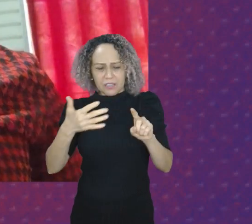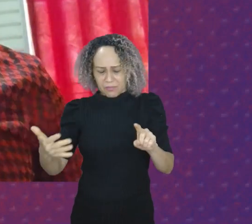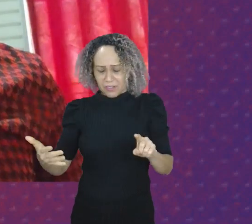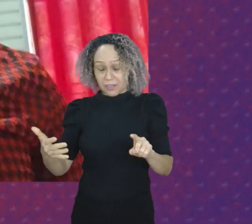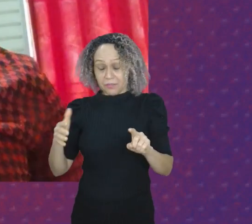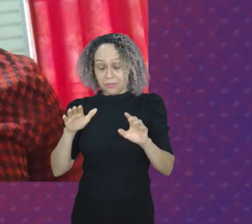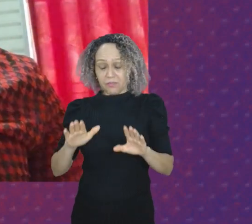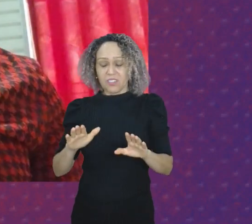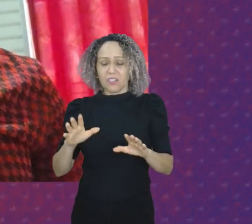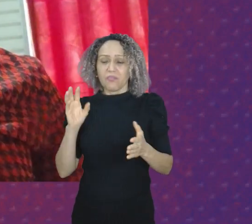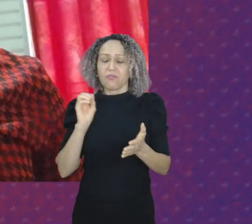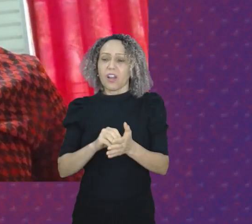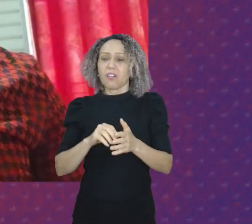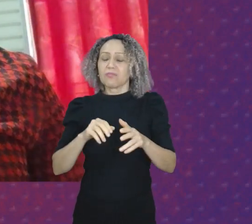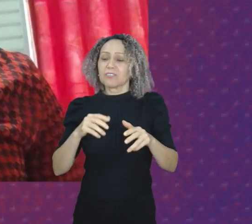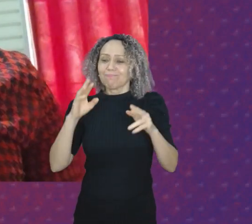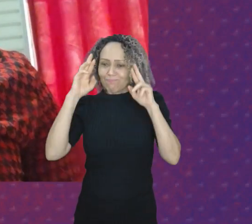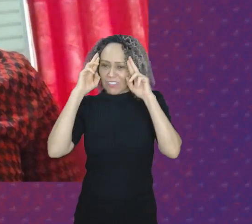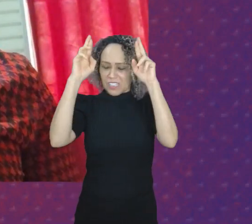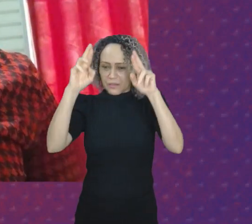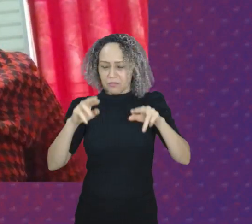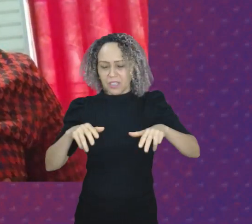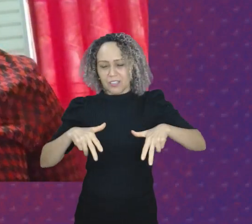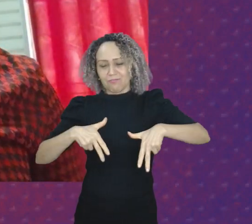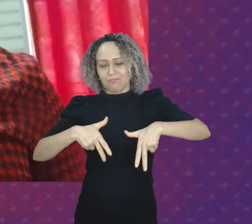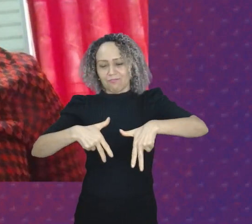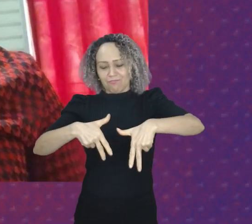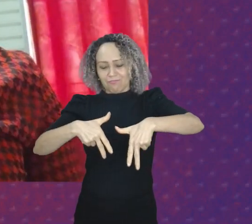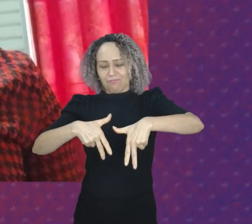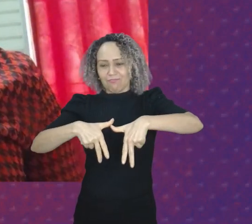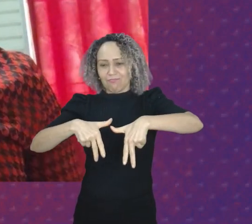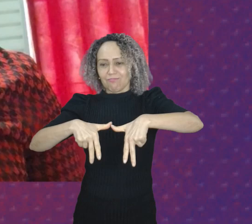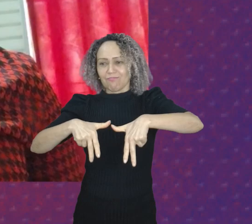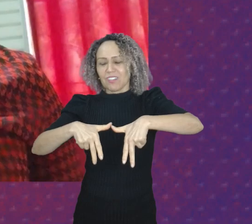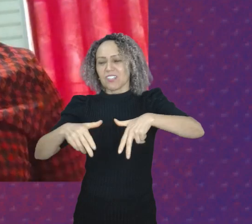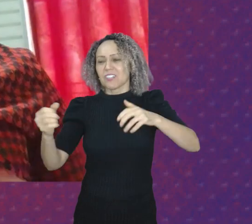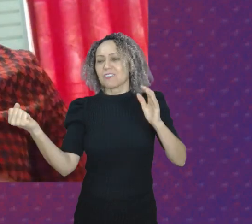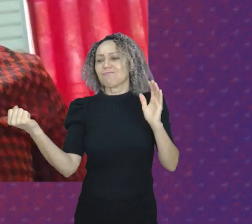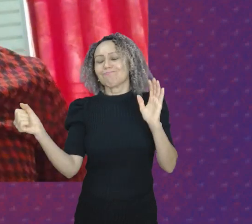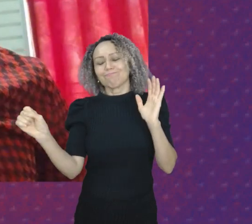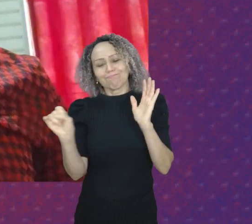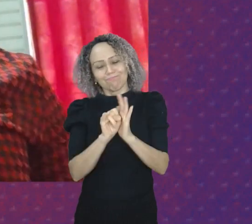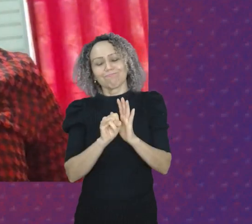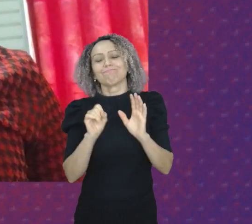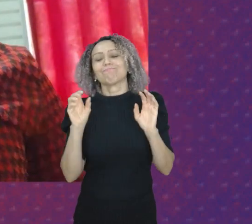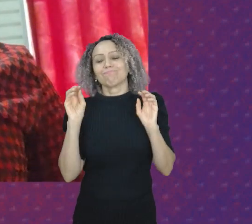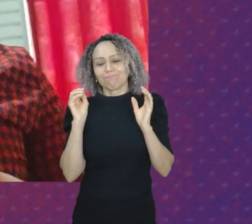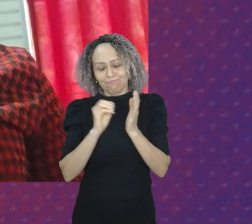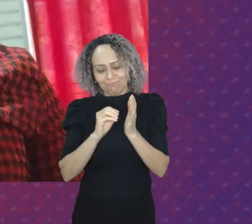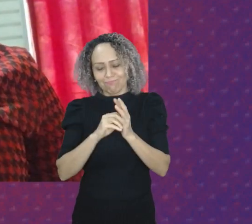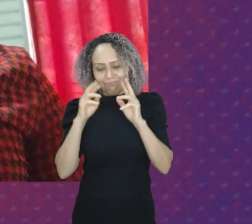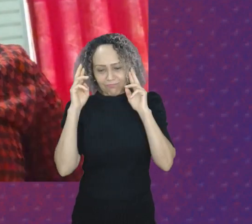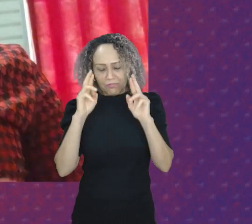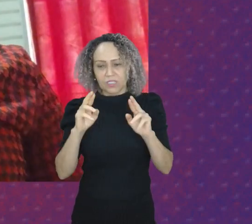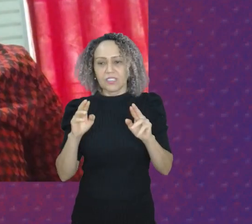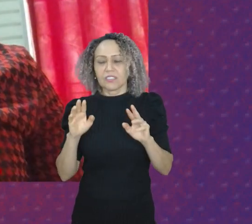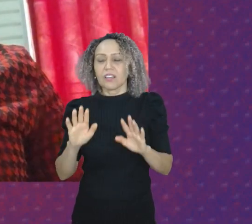é muito importante nós termos essa eficácia de políticas públicas e, principalmente,